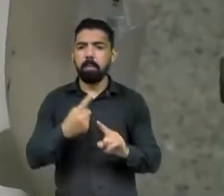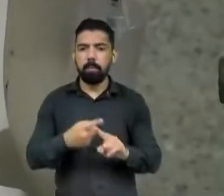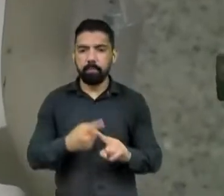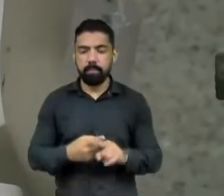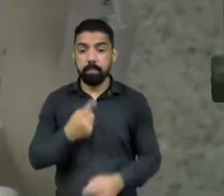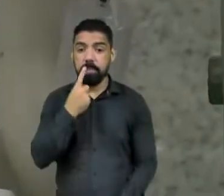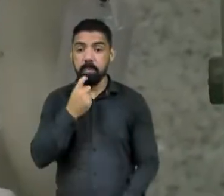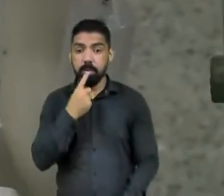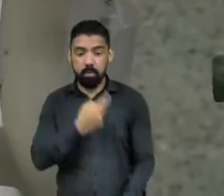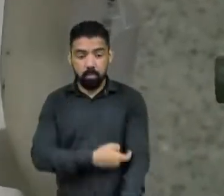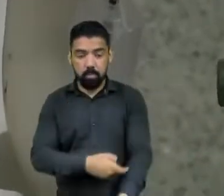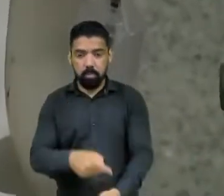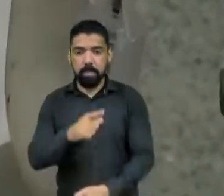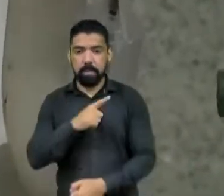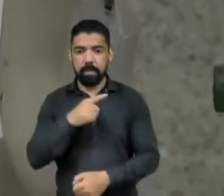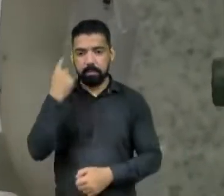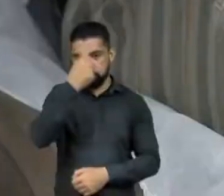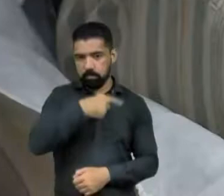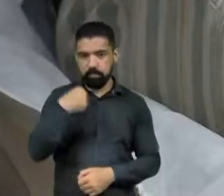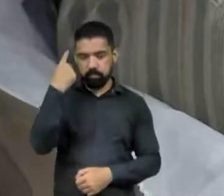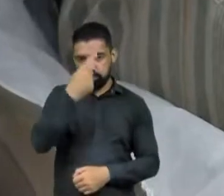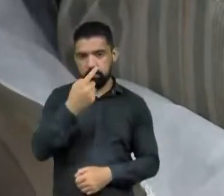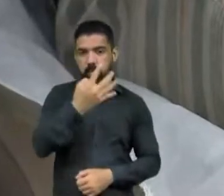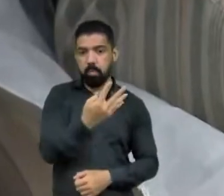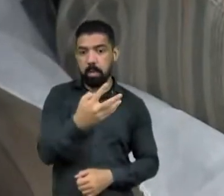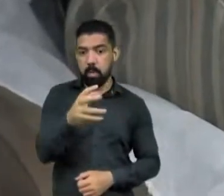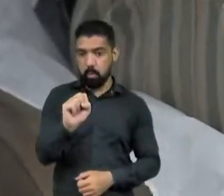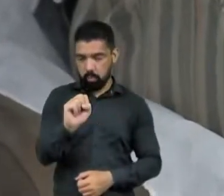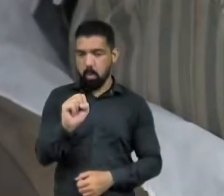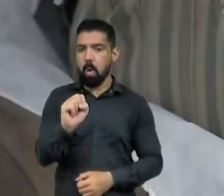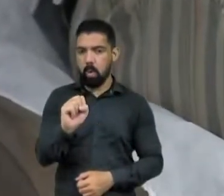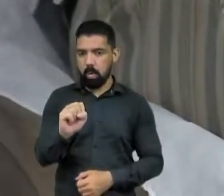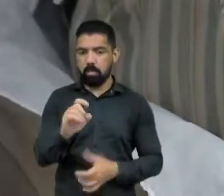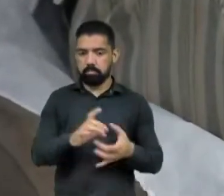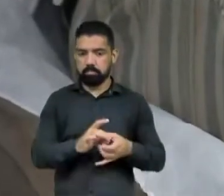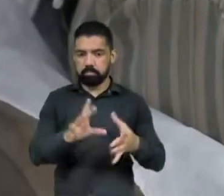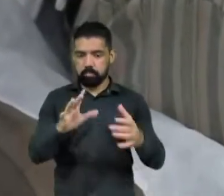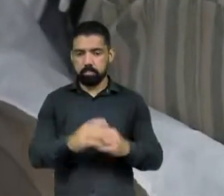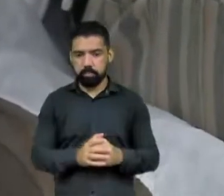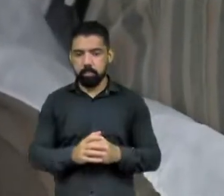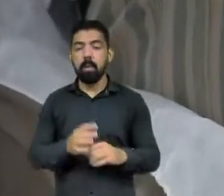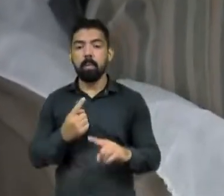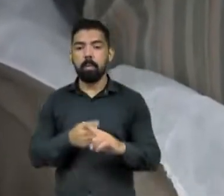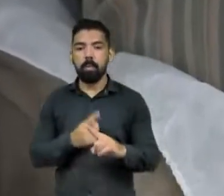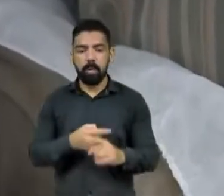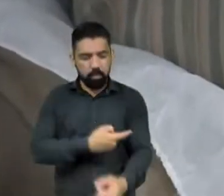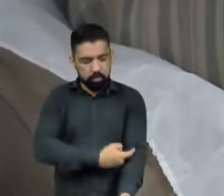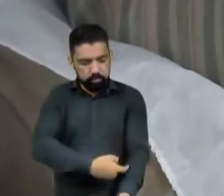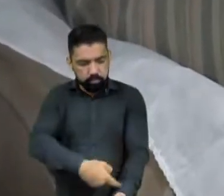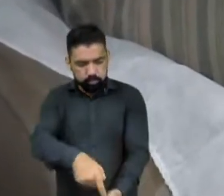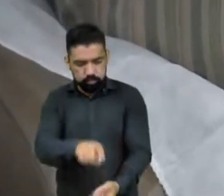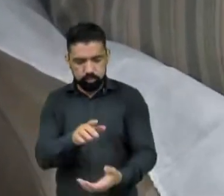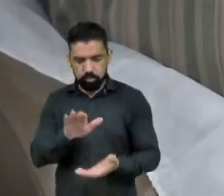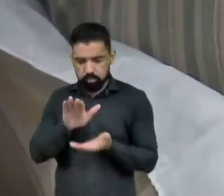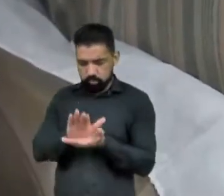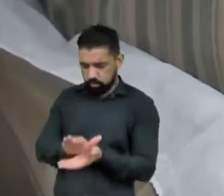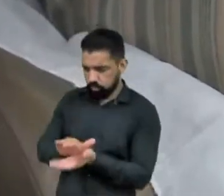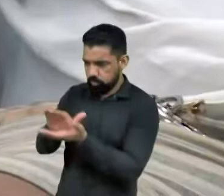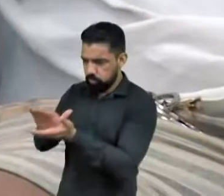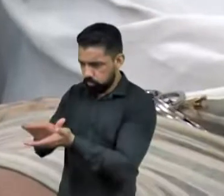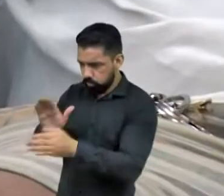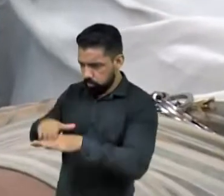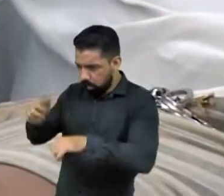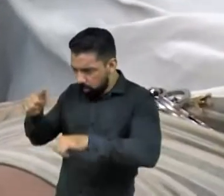leva 48 horas para ser liberado. Depois da coleta, o material segue para o processo de separação dos